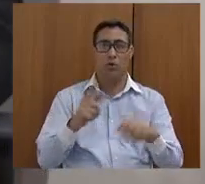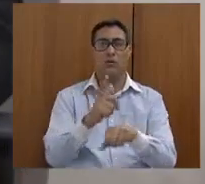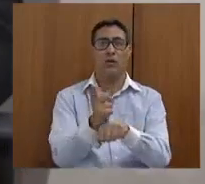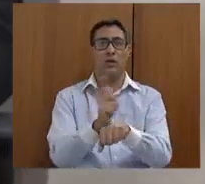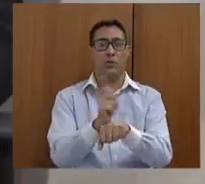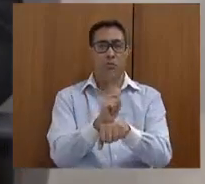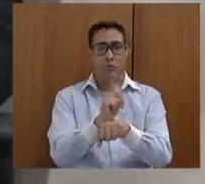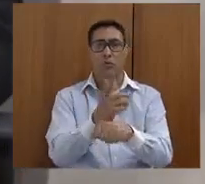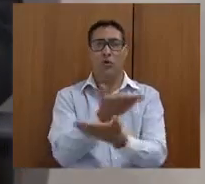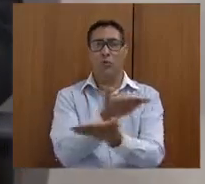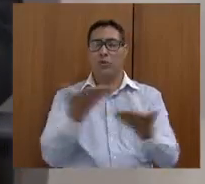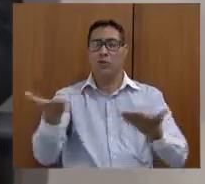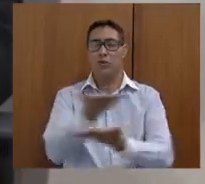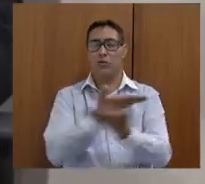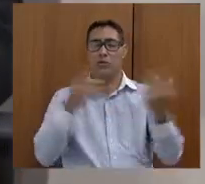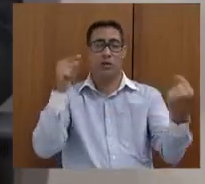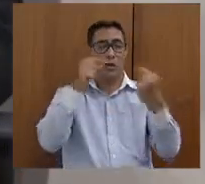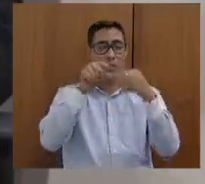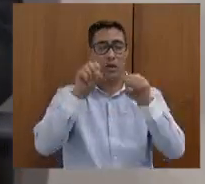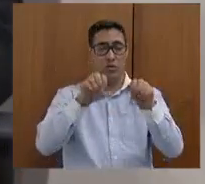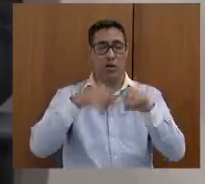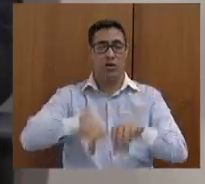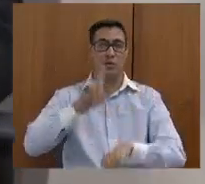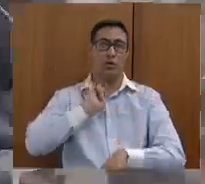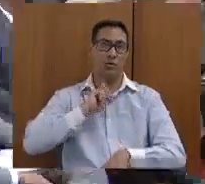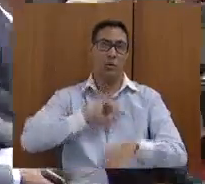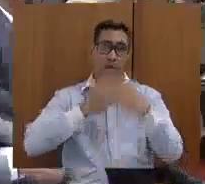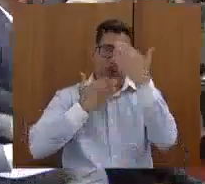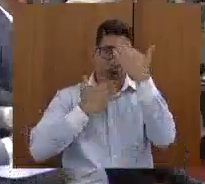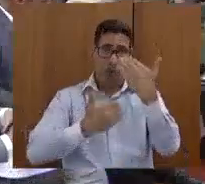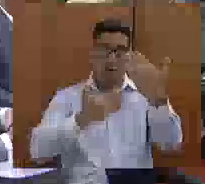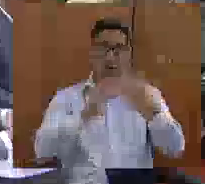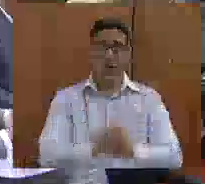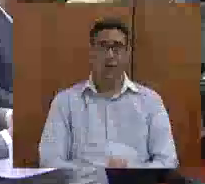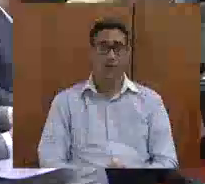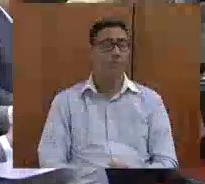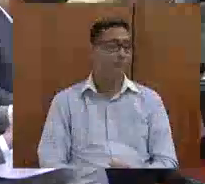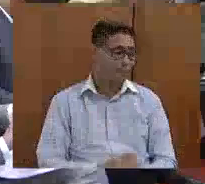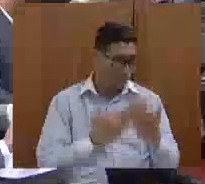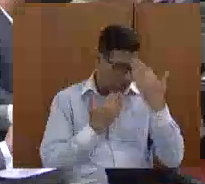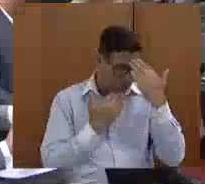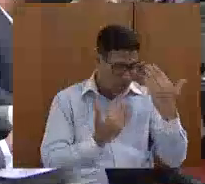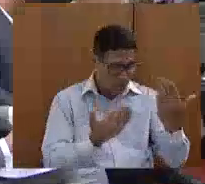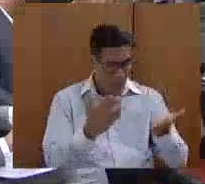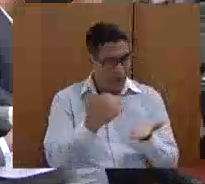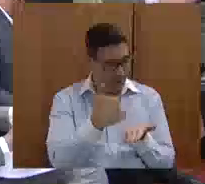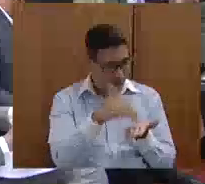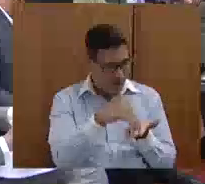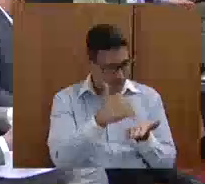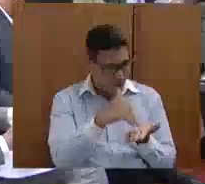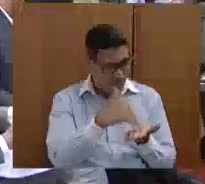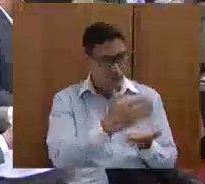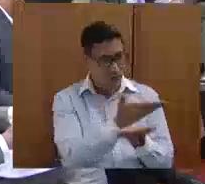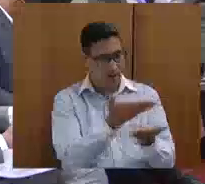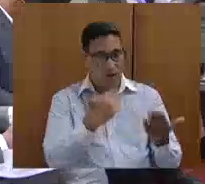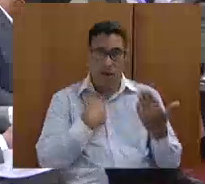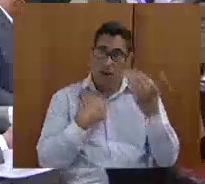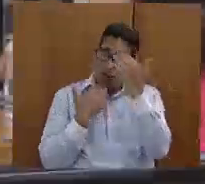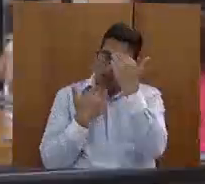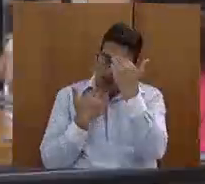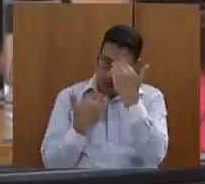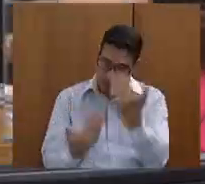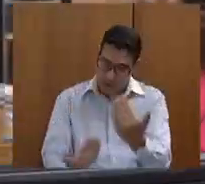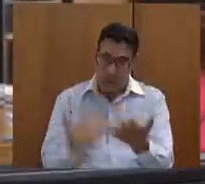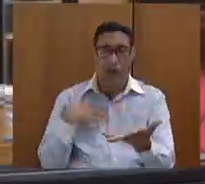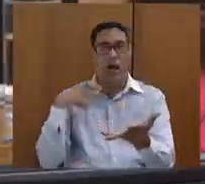realmente voltado para educação nessa Minas Gerais Muito obrigado secretário Quero agradecer e registrar